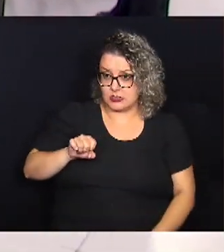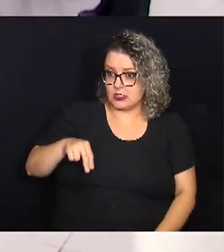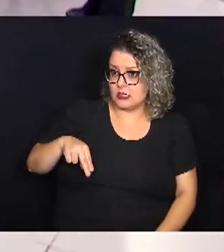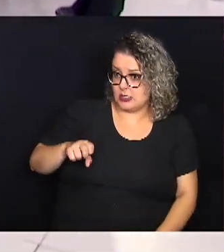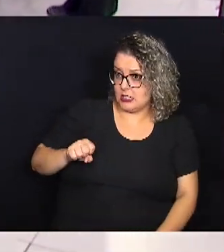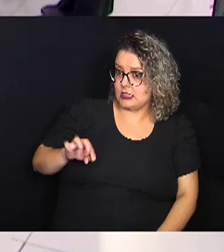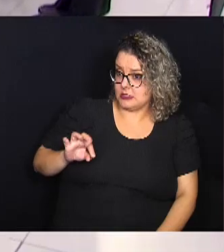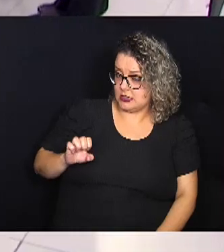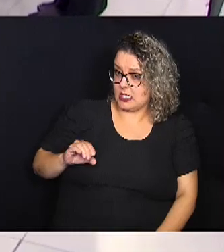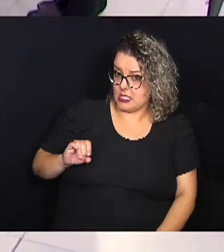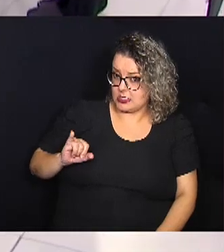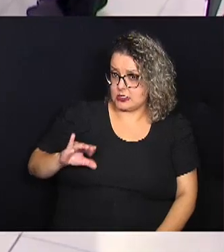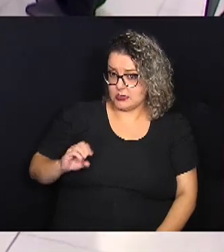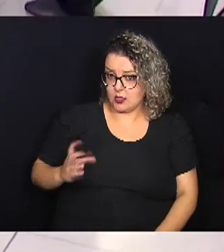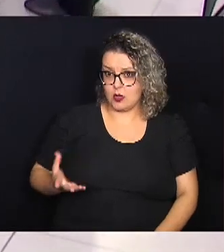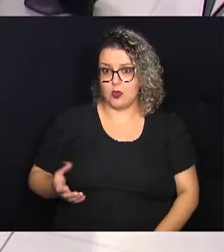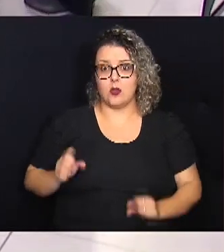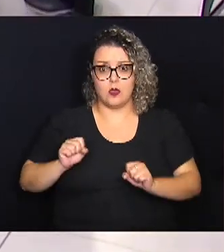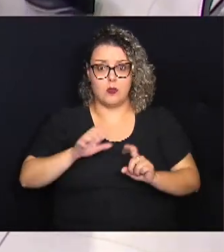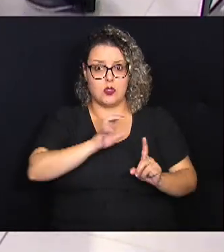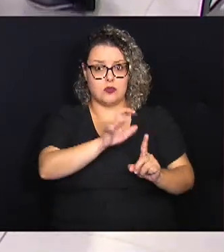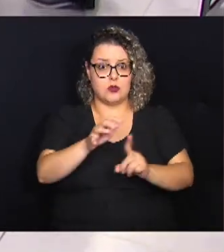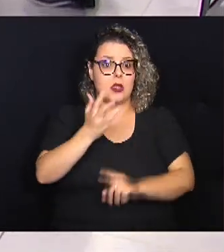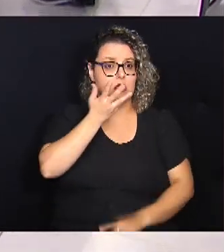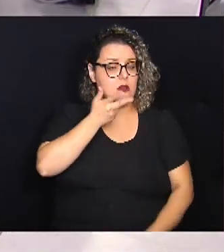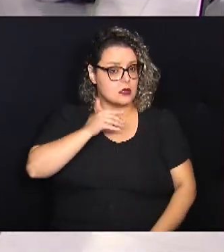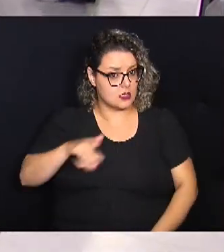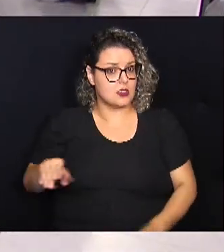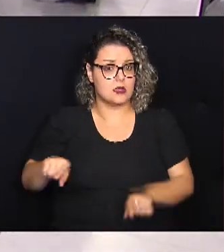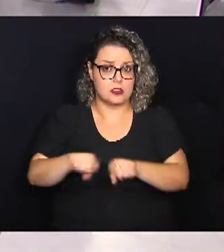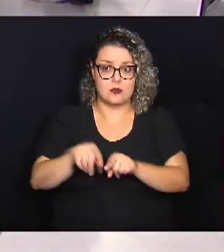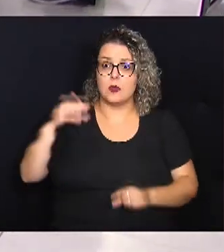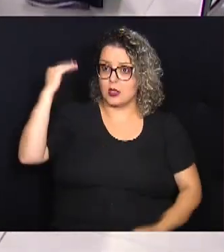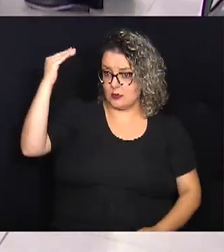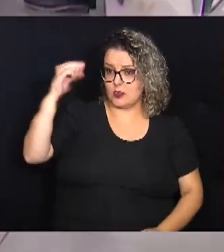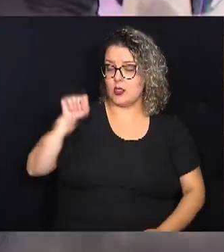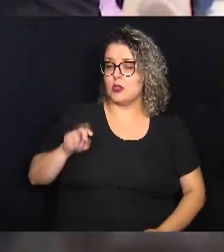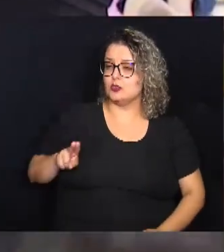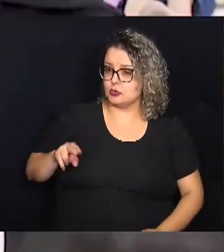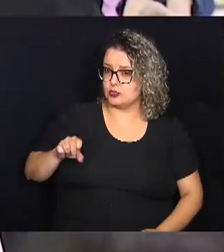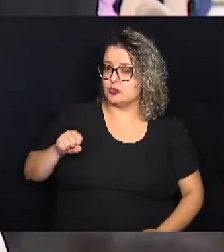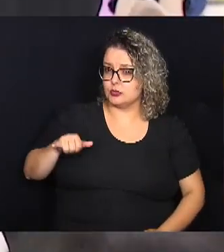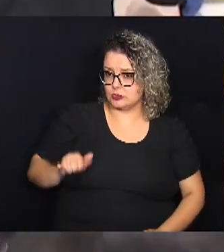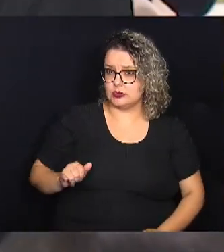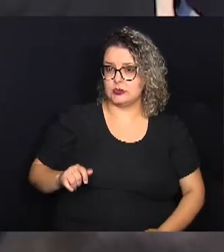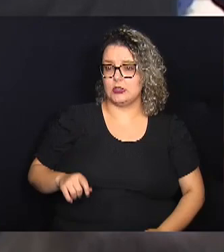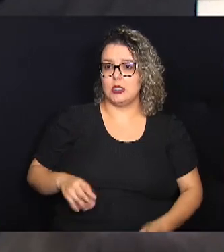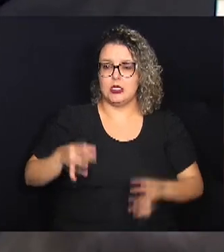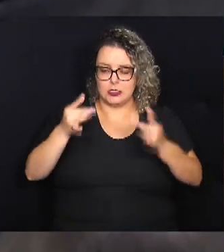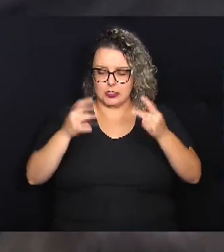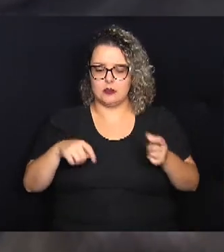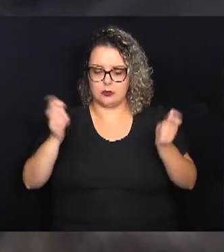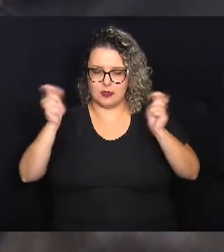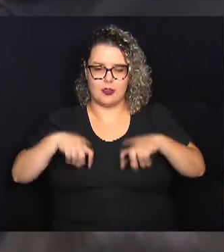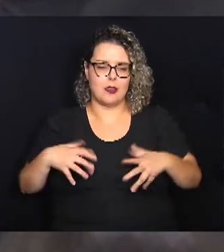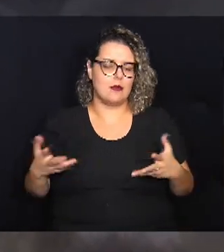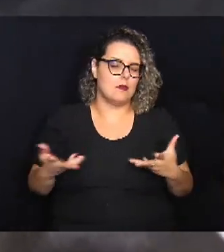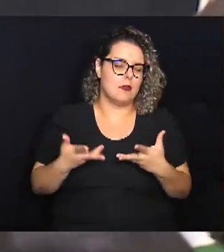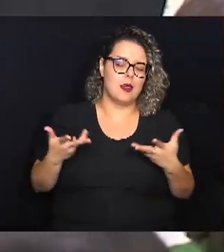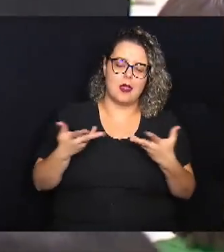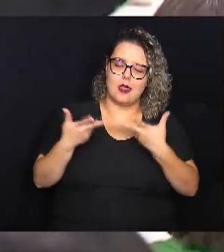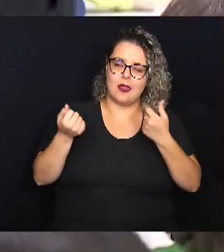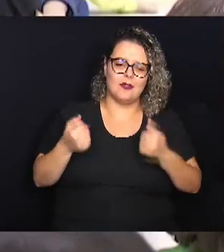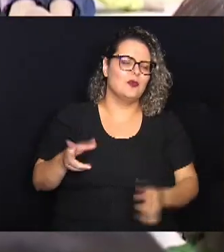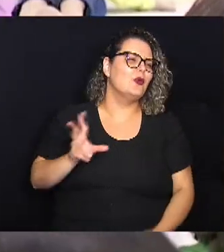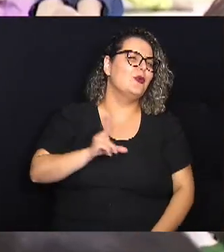quanto que ele pode atingir tanto as crianças quanto nós adultos. Suzy define a capacitação como encantadora. É